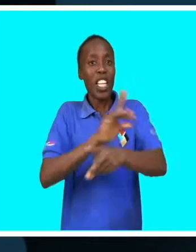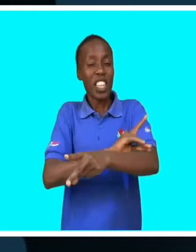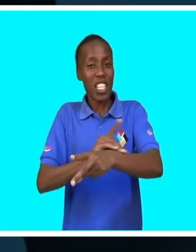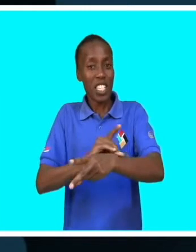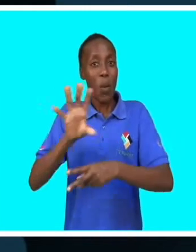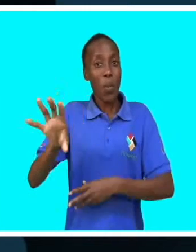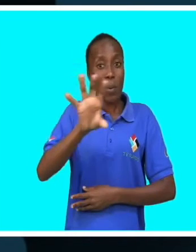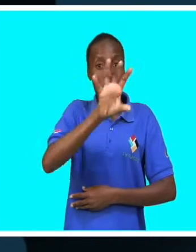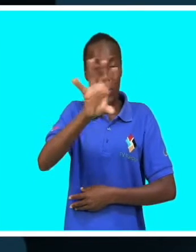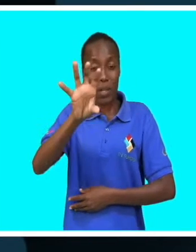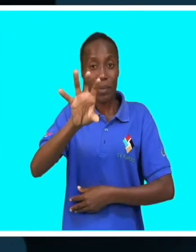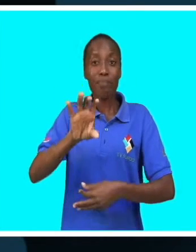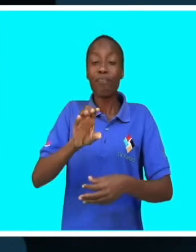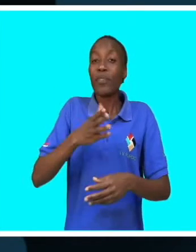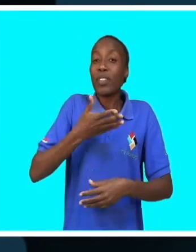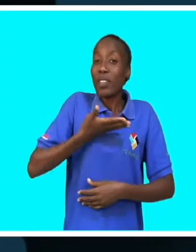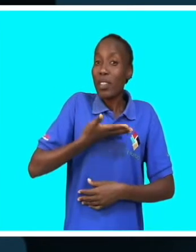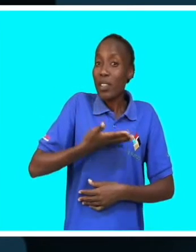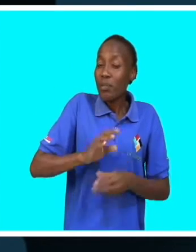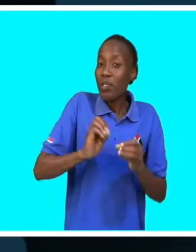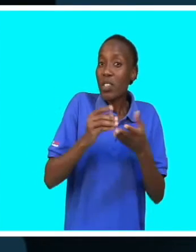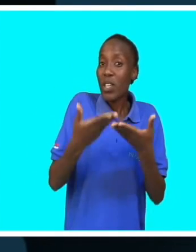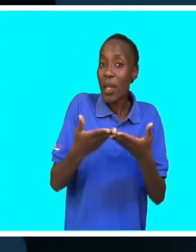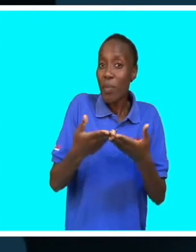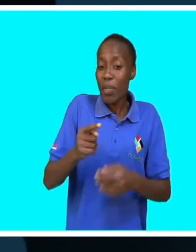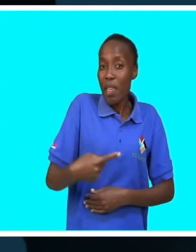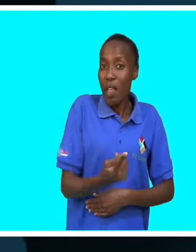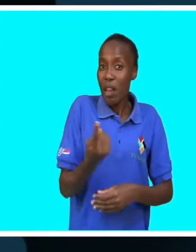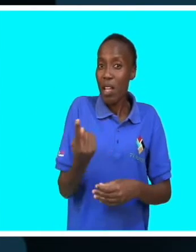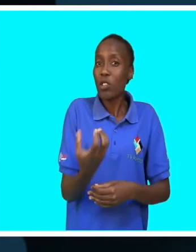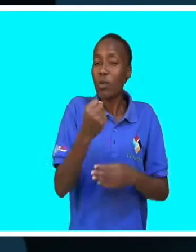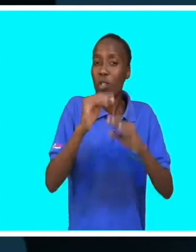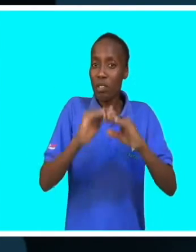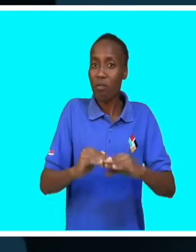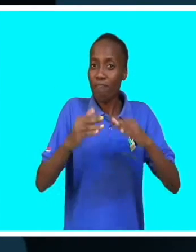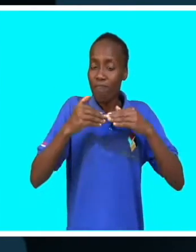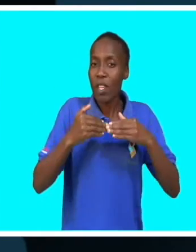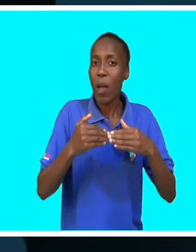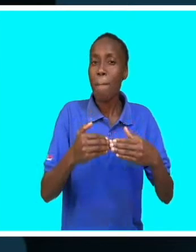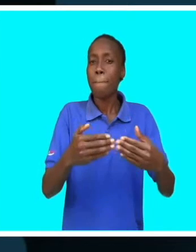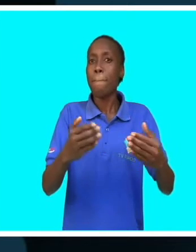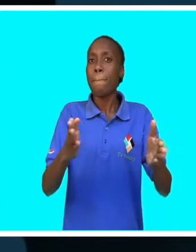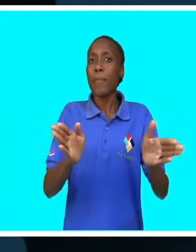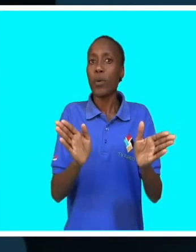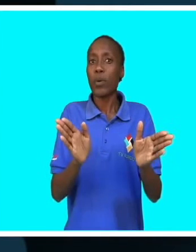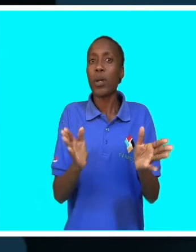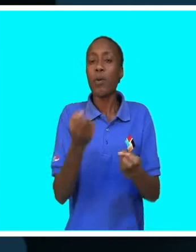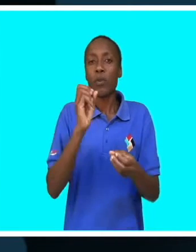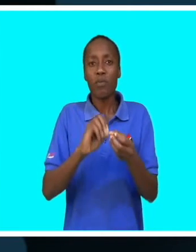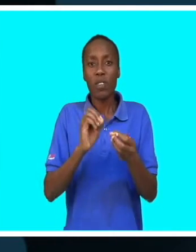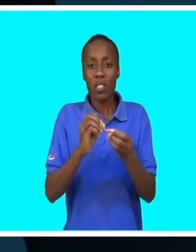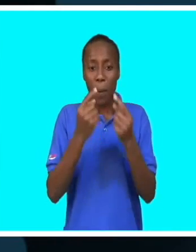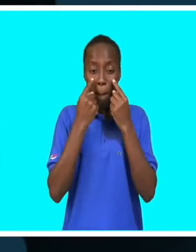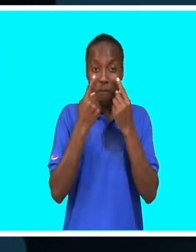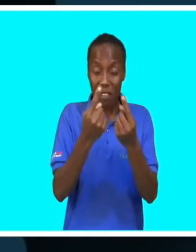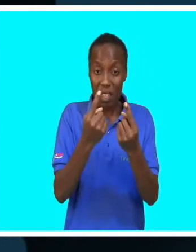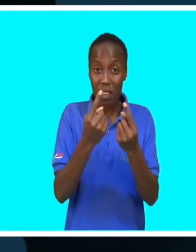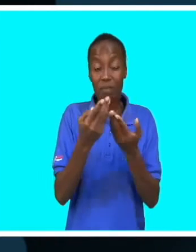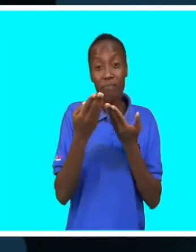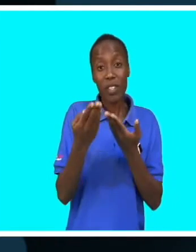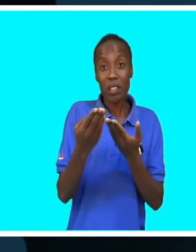As direções provinciais iremos fazer com que elas tenham esta abertura para poder se,